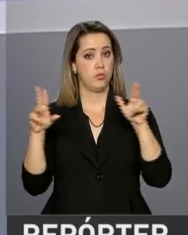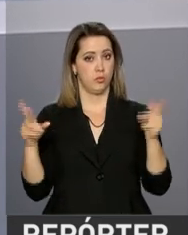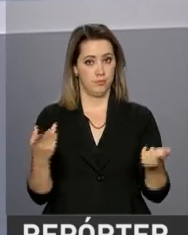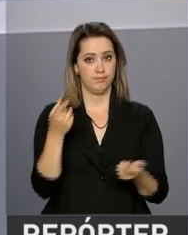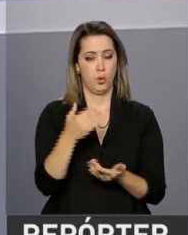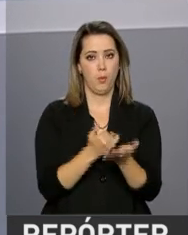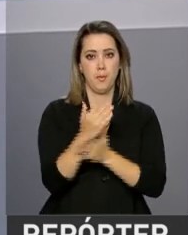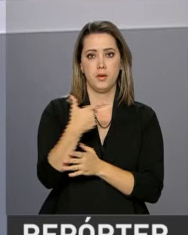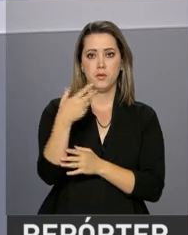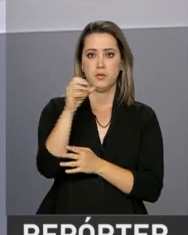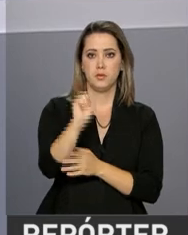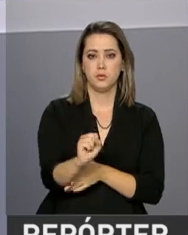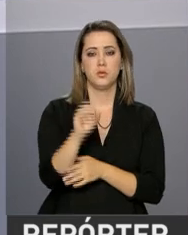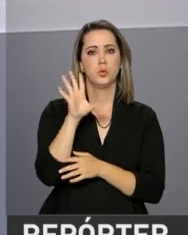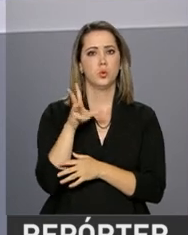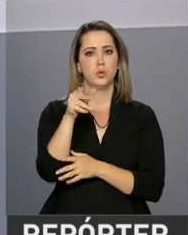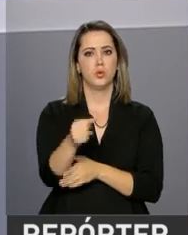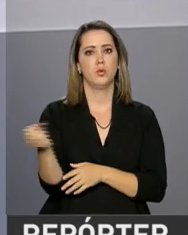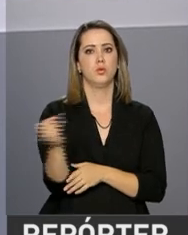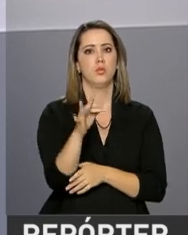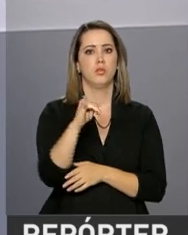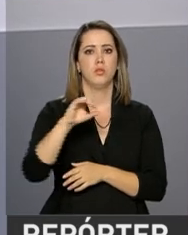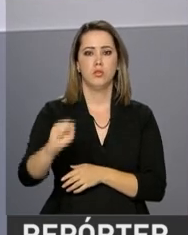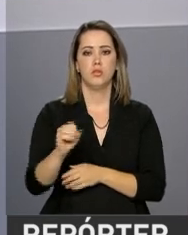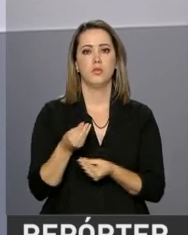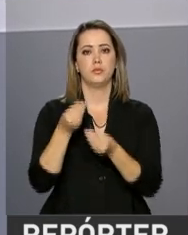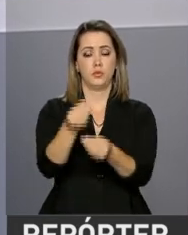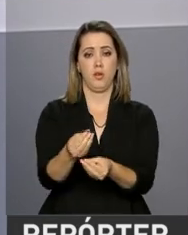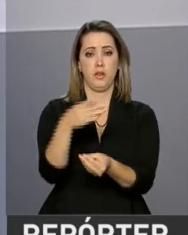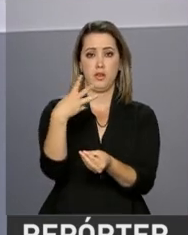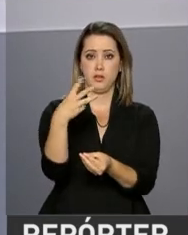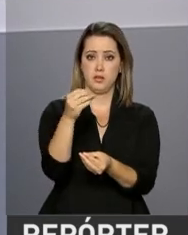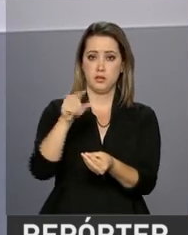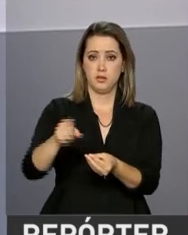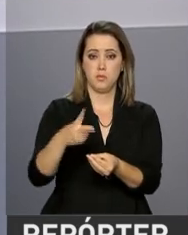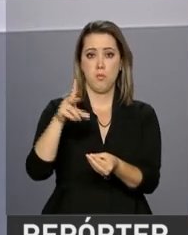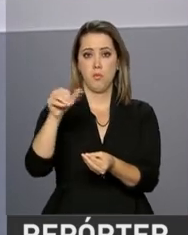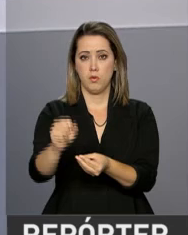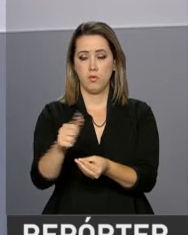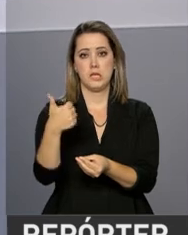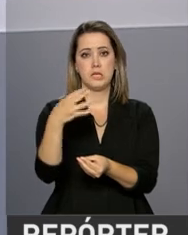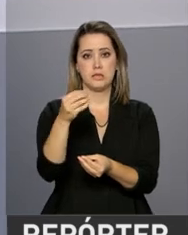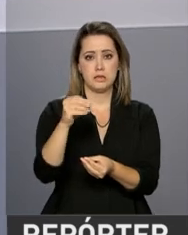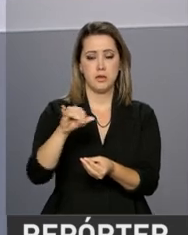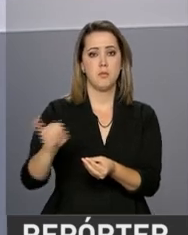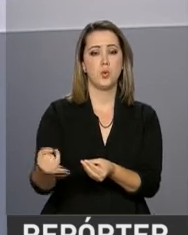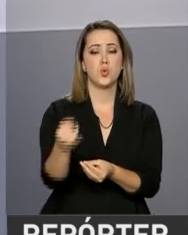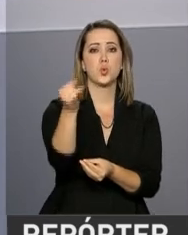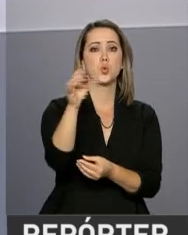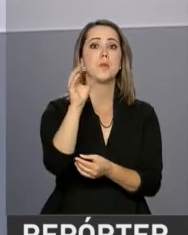em 2018 no total o novo fies vai garantir 300 mil vagas das quais 100 mil a juro zero